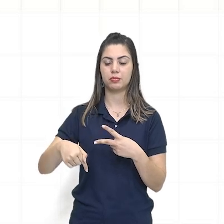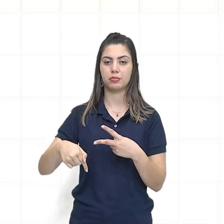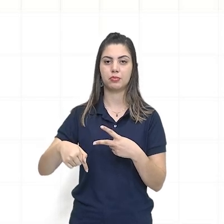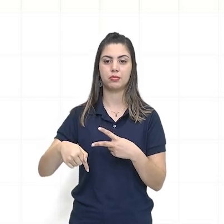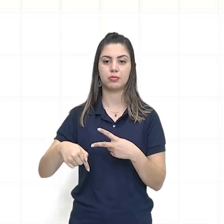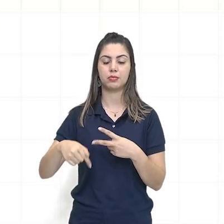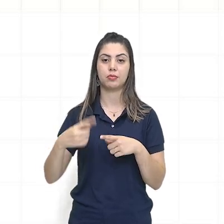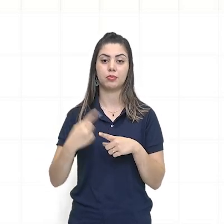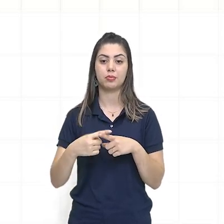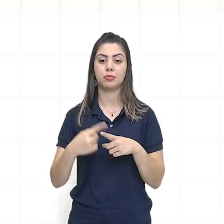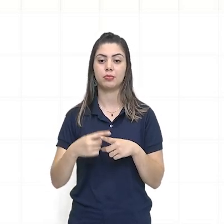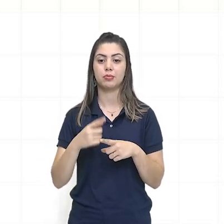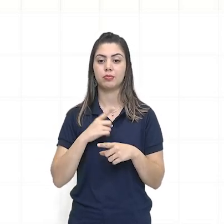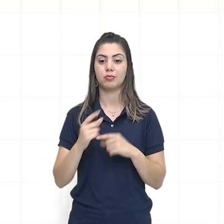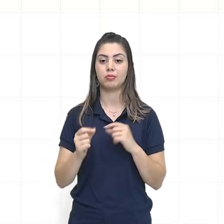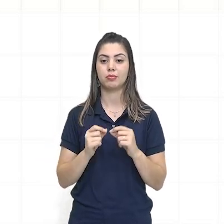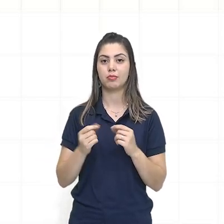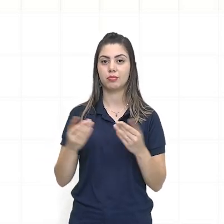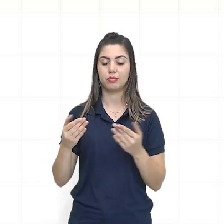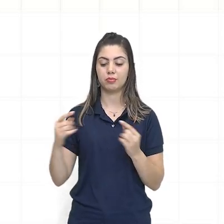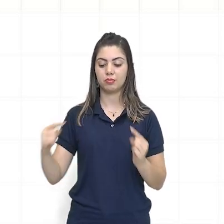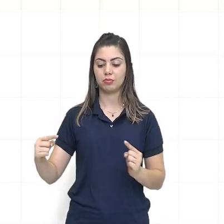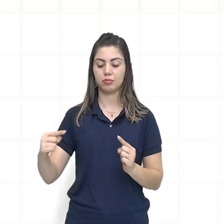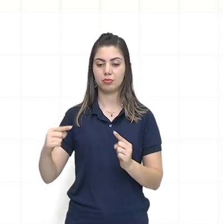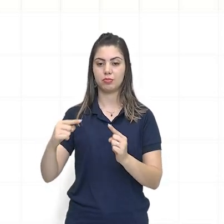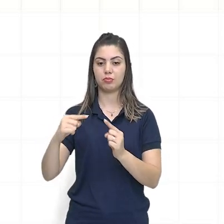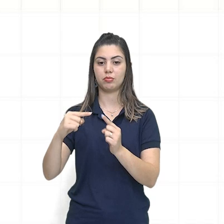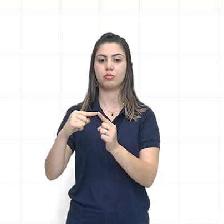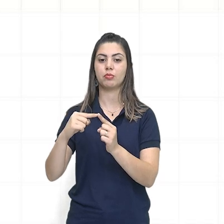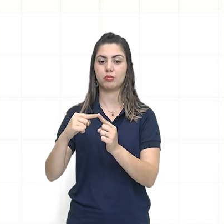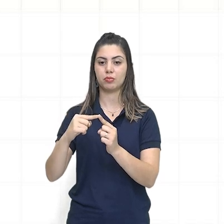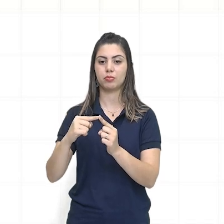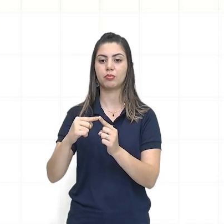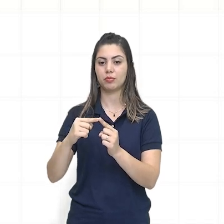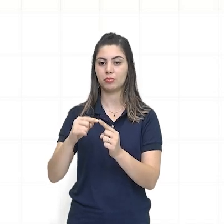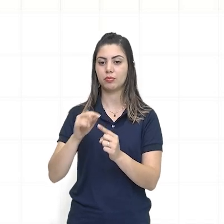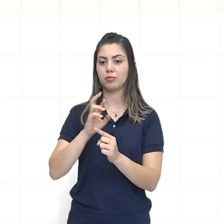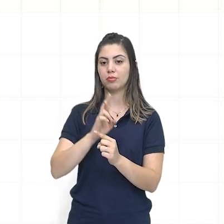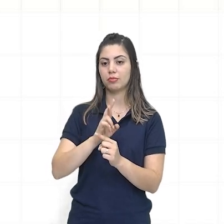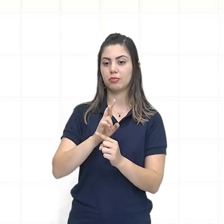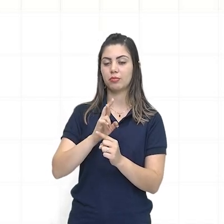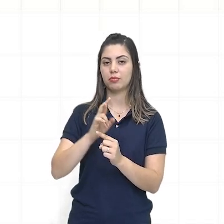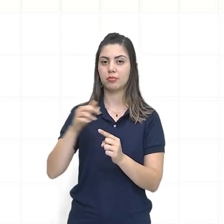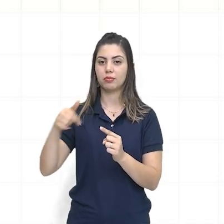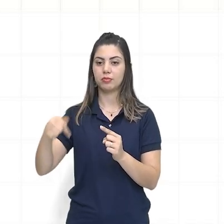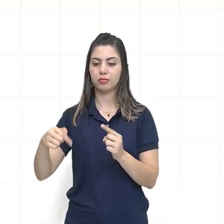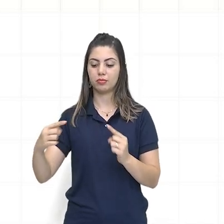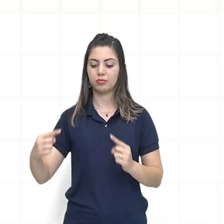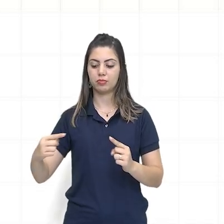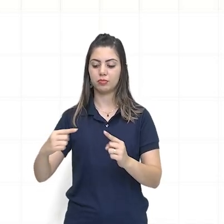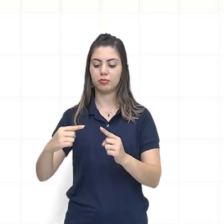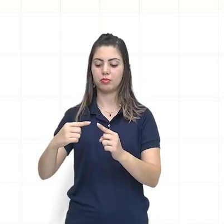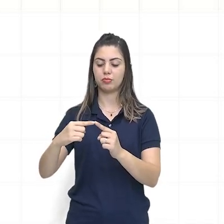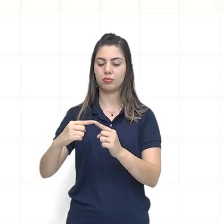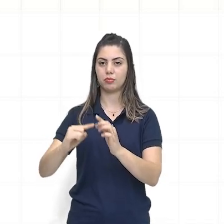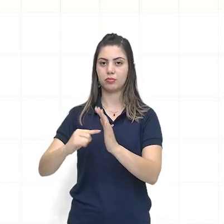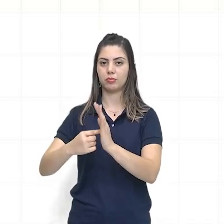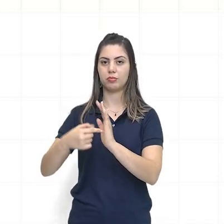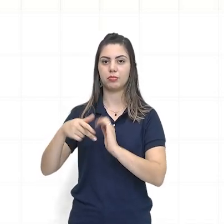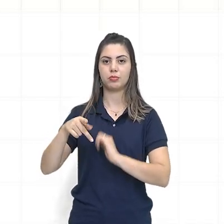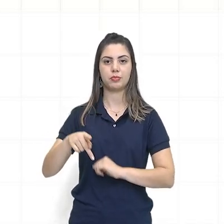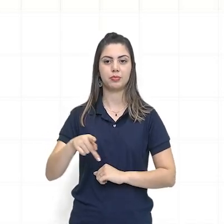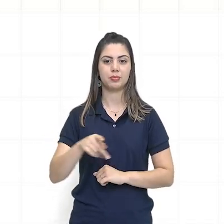RPQ, porque nós temos as semirretas aqui, as semirretas R e Q, que estão se unindo para formar o ângulo